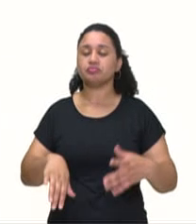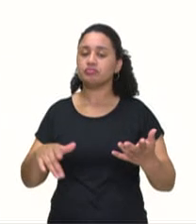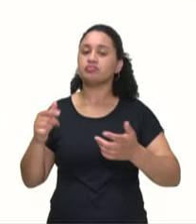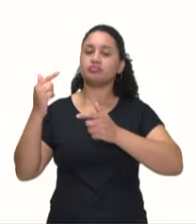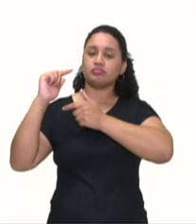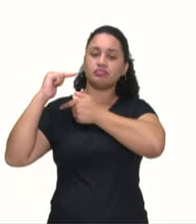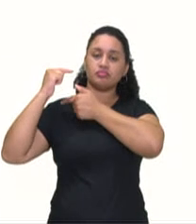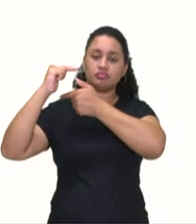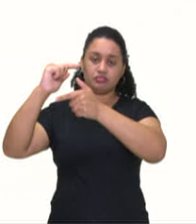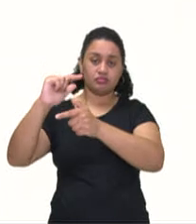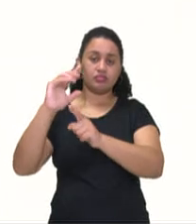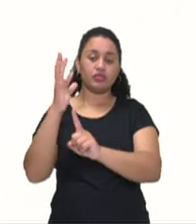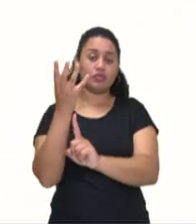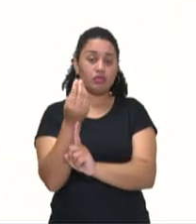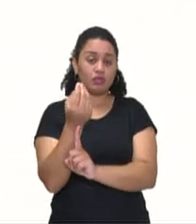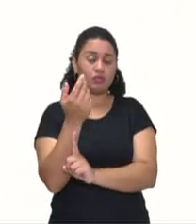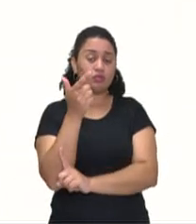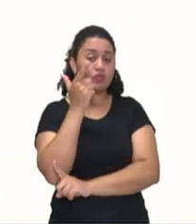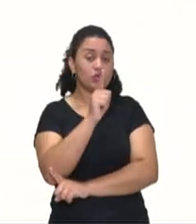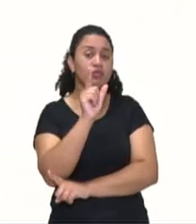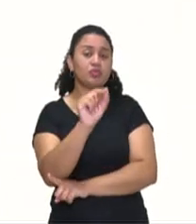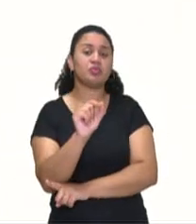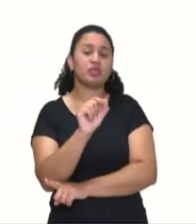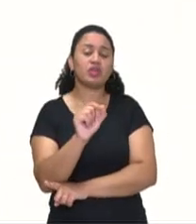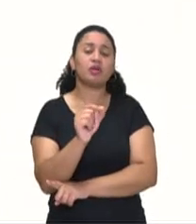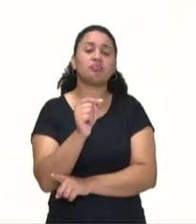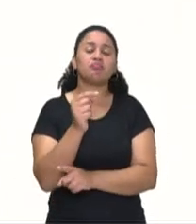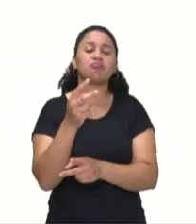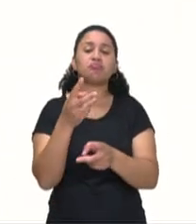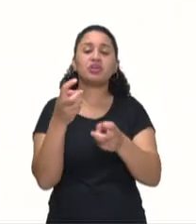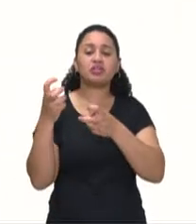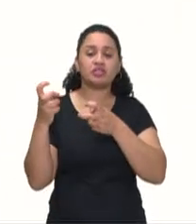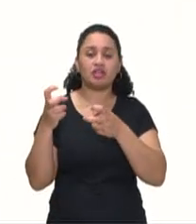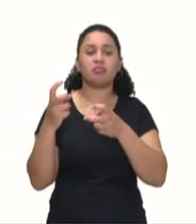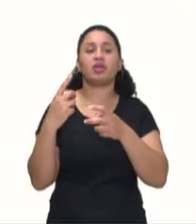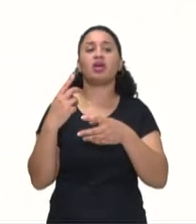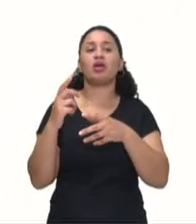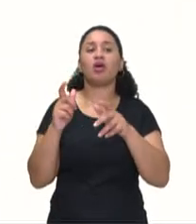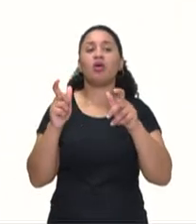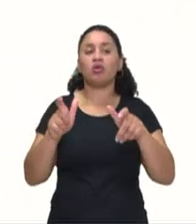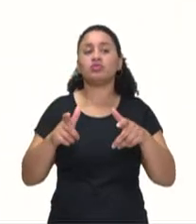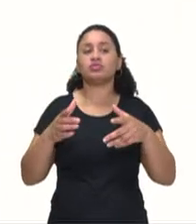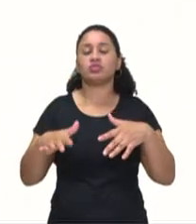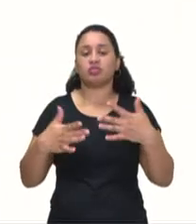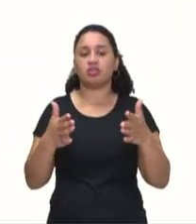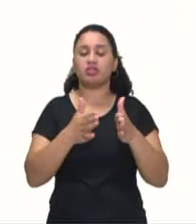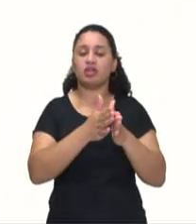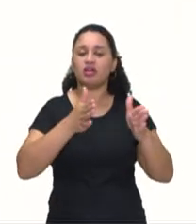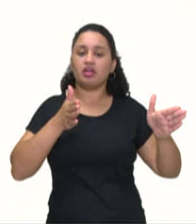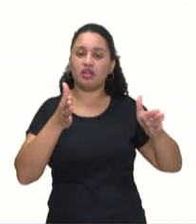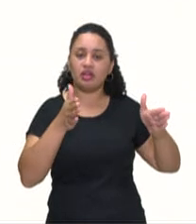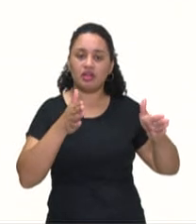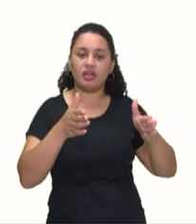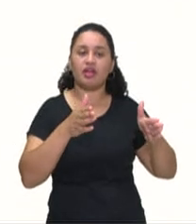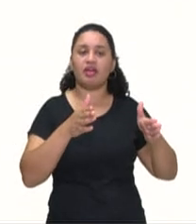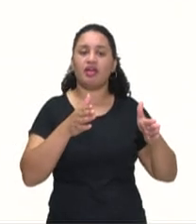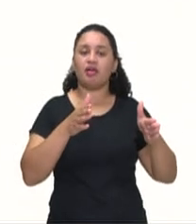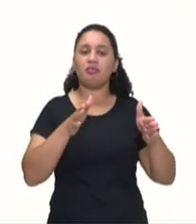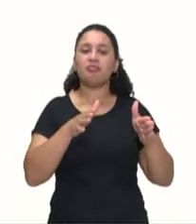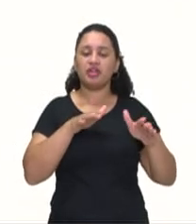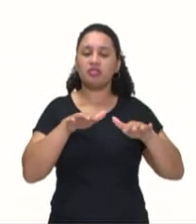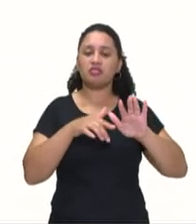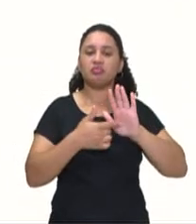podemos, é possível localizá-la, por exemplo, no Manifesto Realista de Antoni